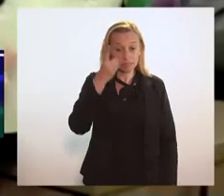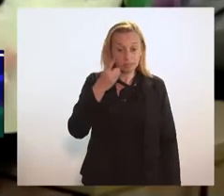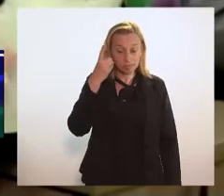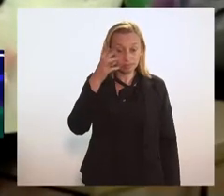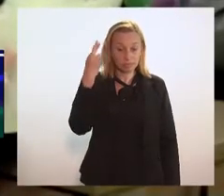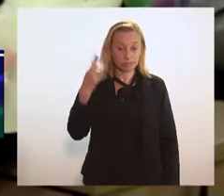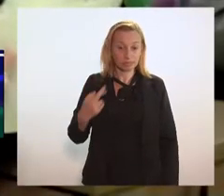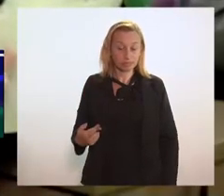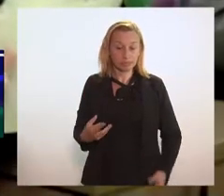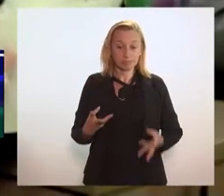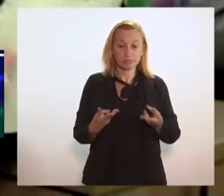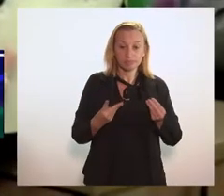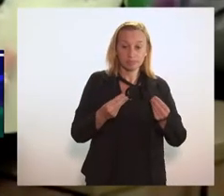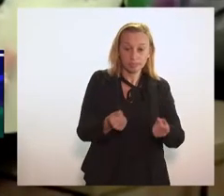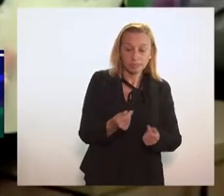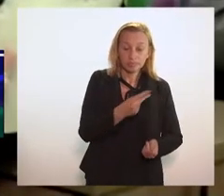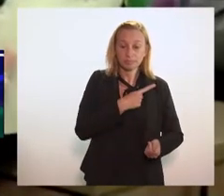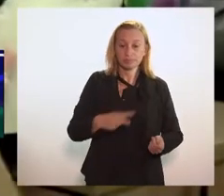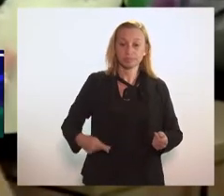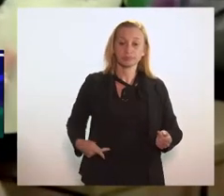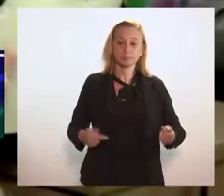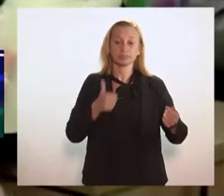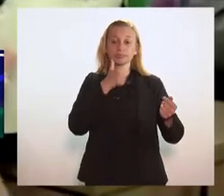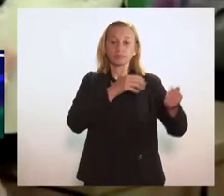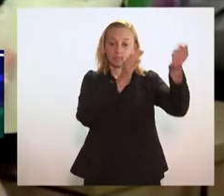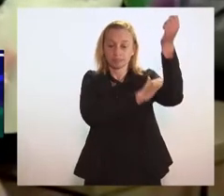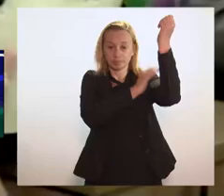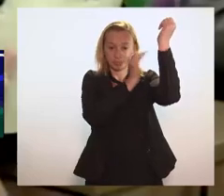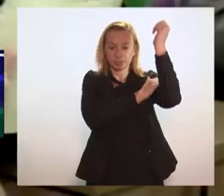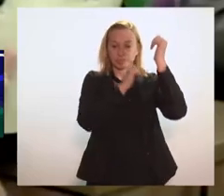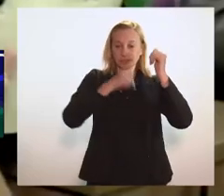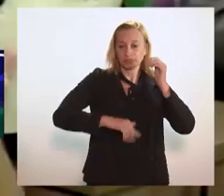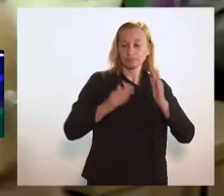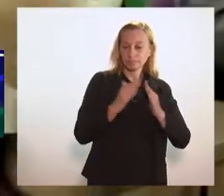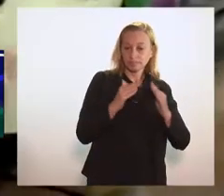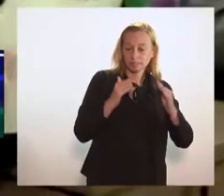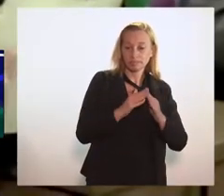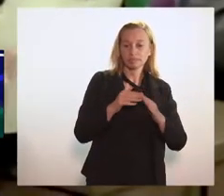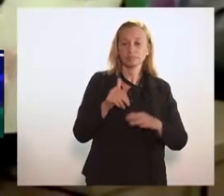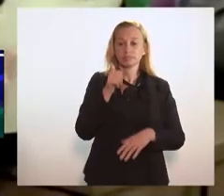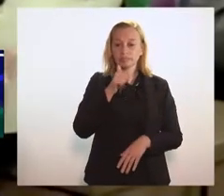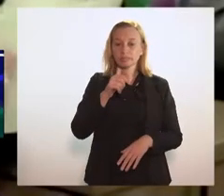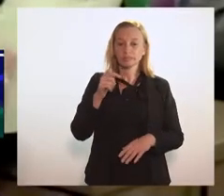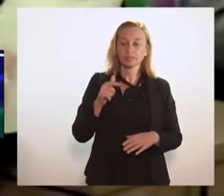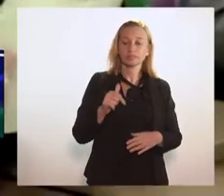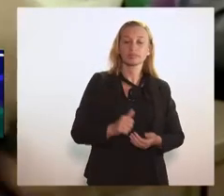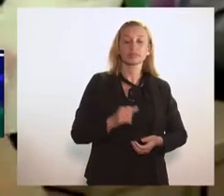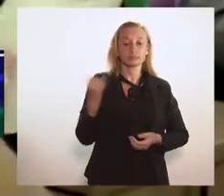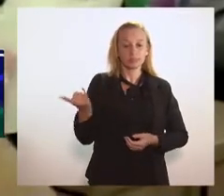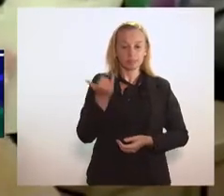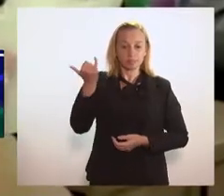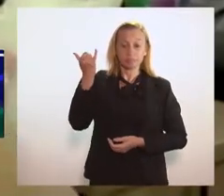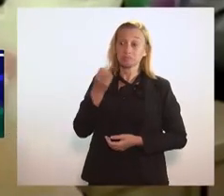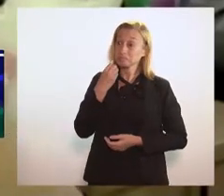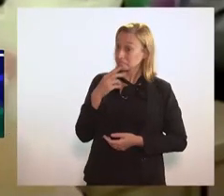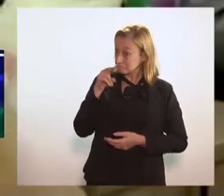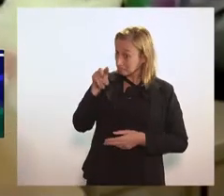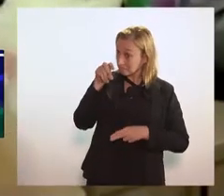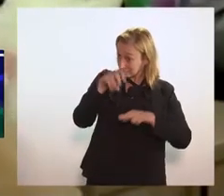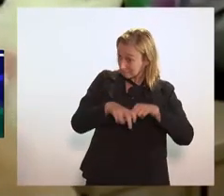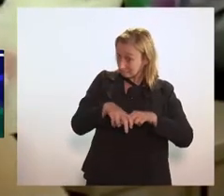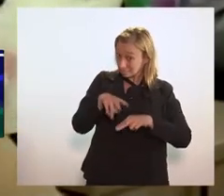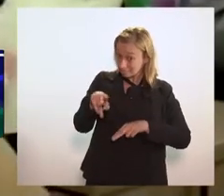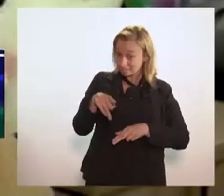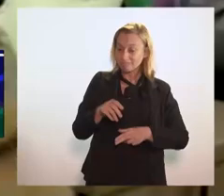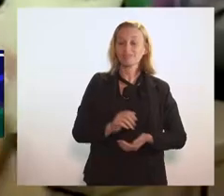essa questão de empoderamento das mulheres aqui da casa. Isso é importantíssimo. Fica muito bem aí